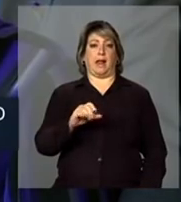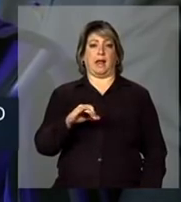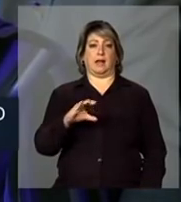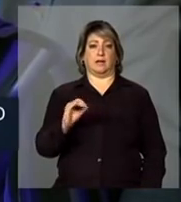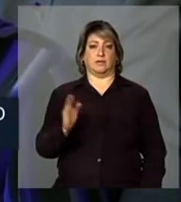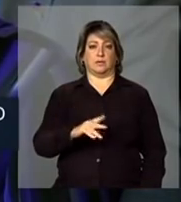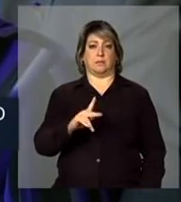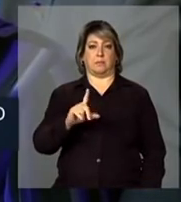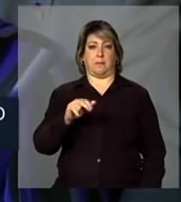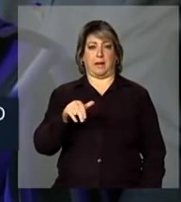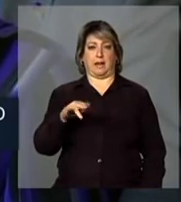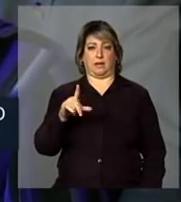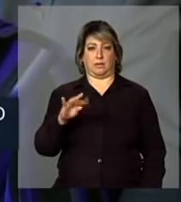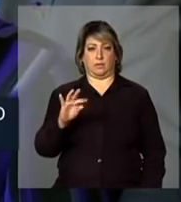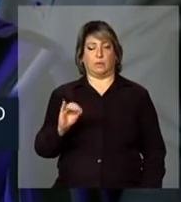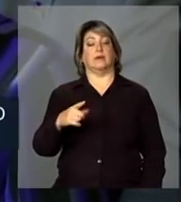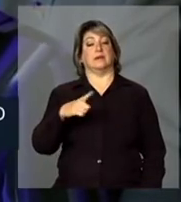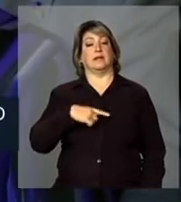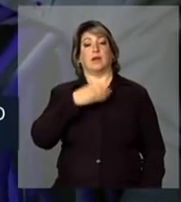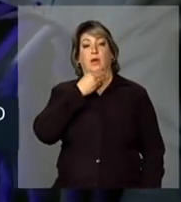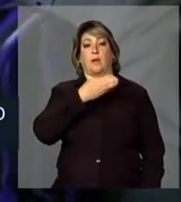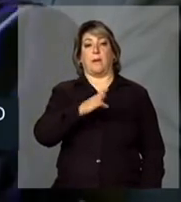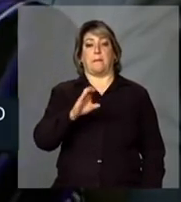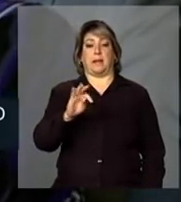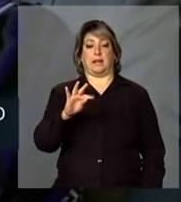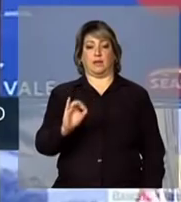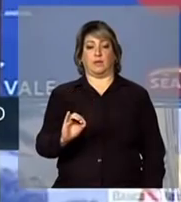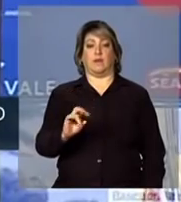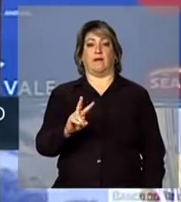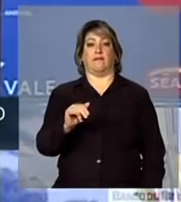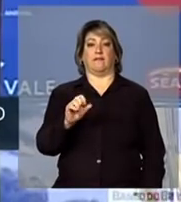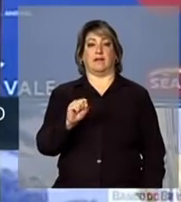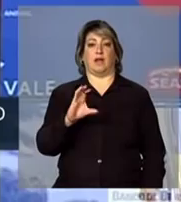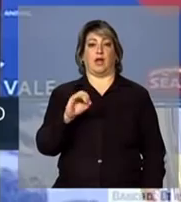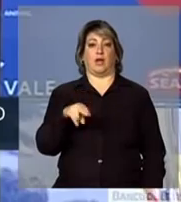Uberaba, está o Beto, o Vasconcelos,